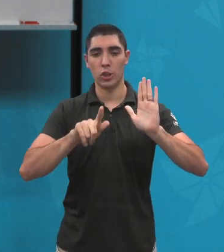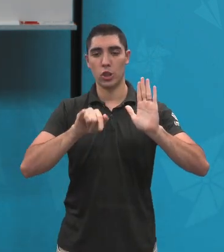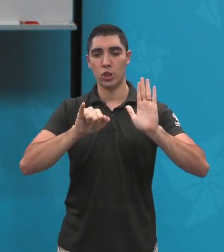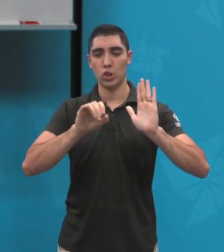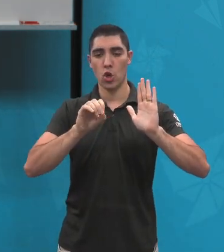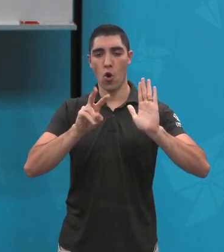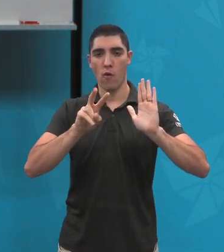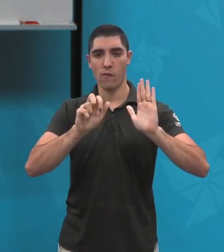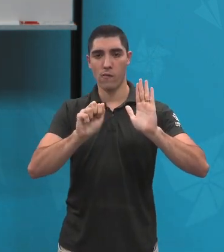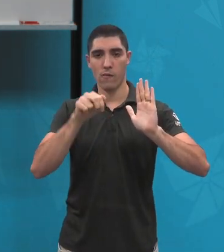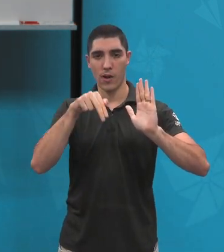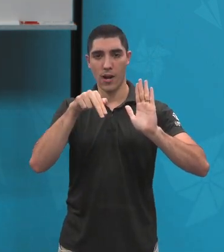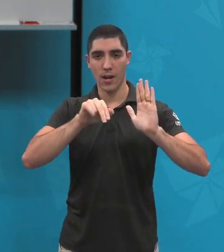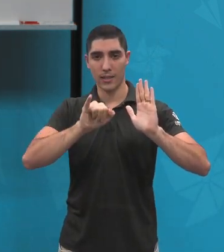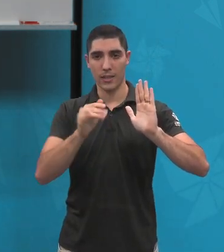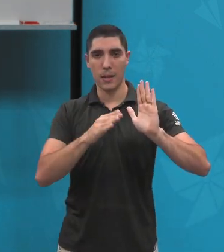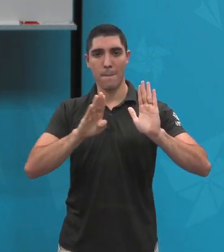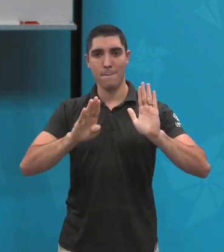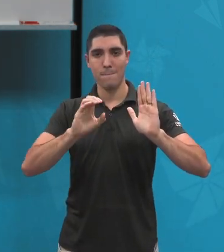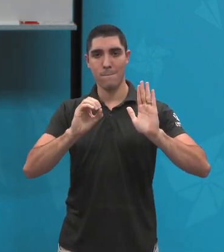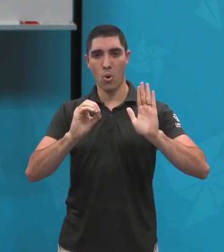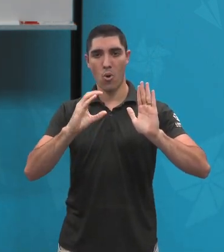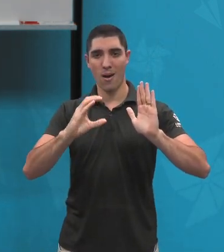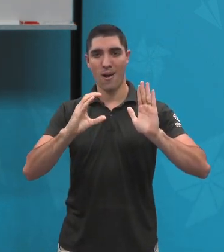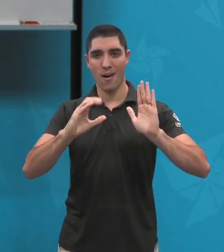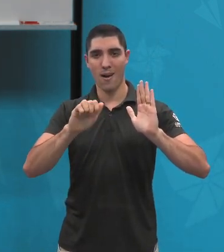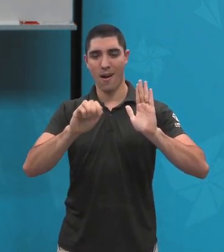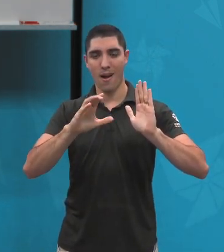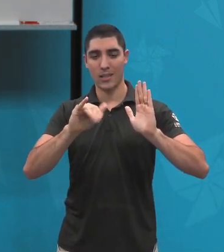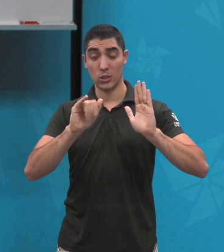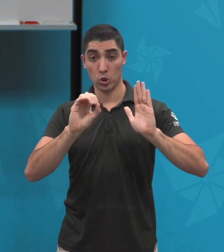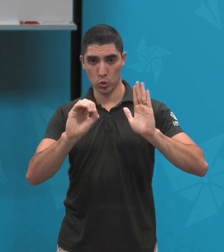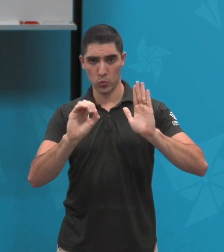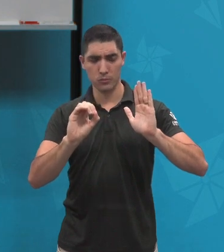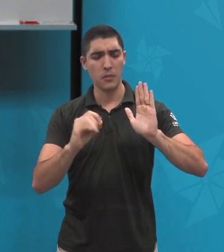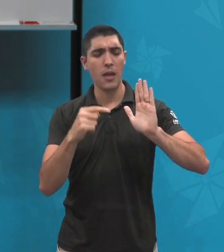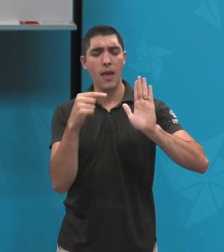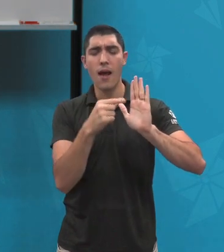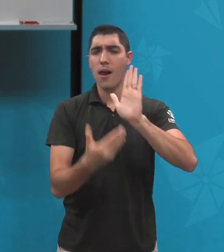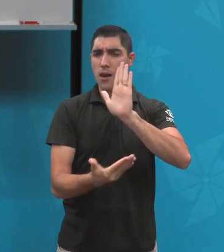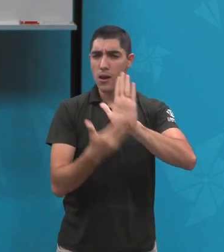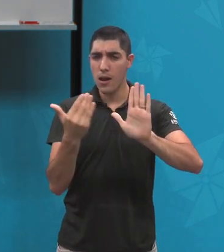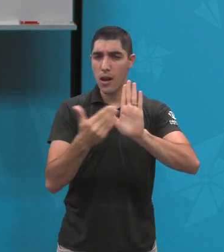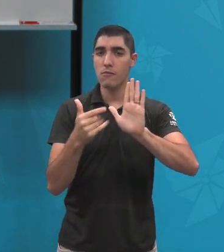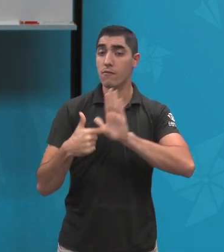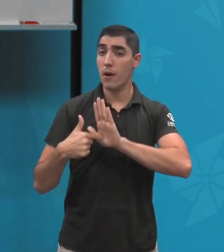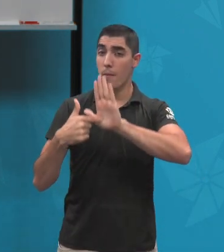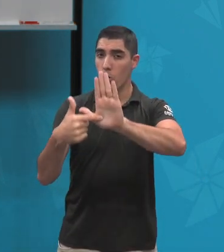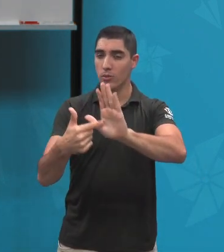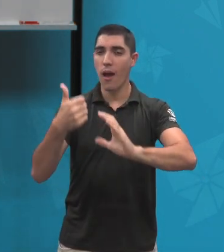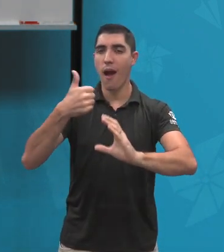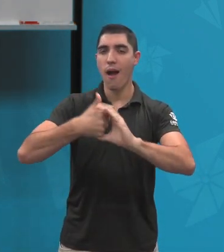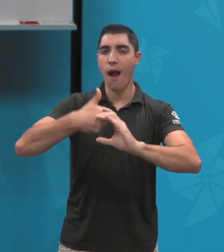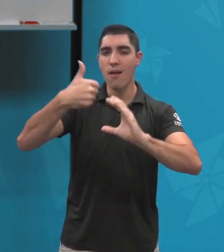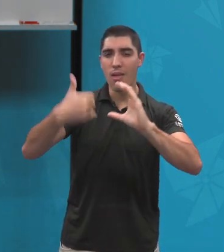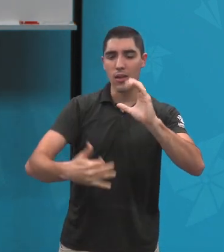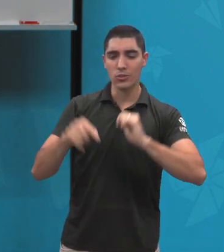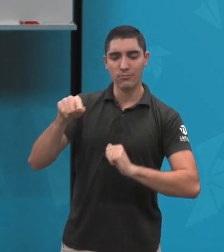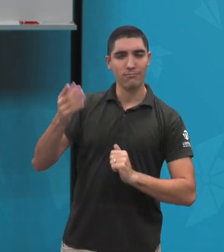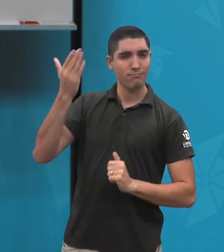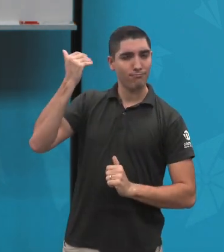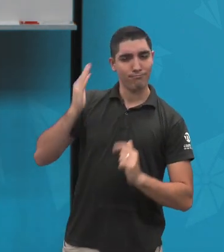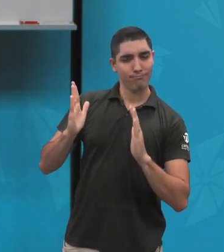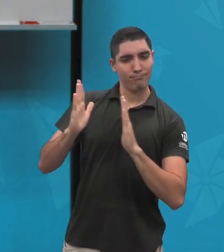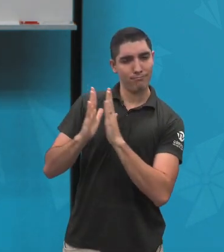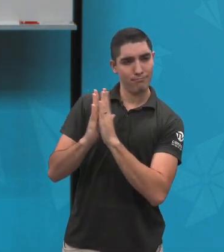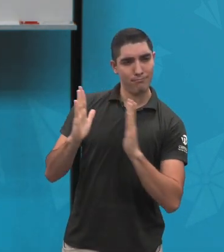para a gente tentar perceber algumas características deste